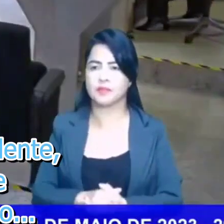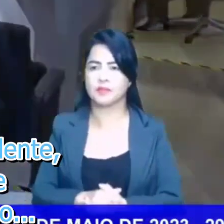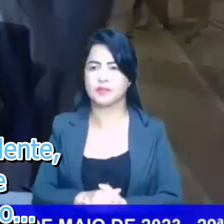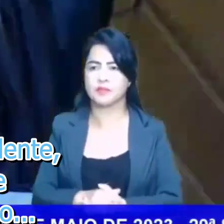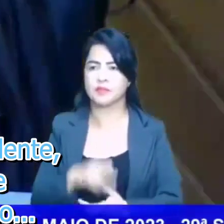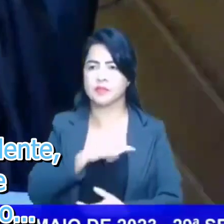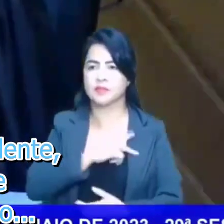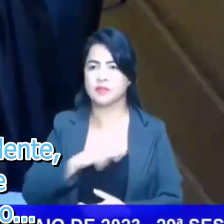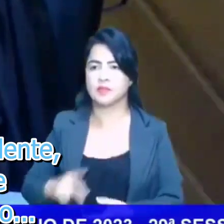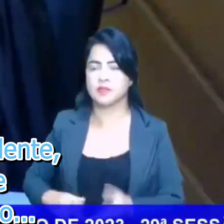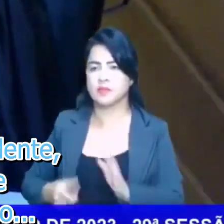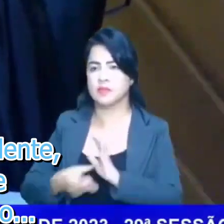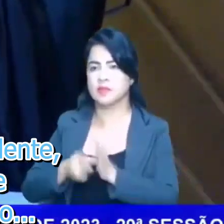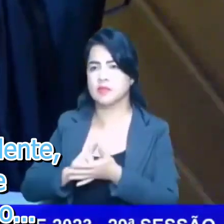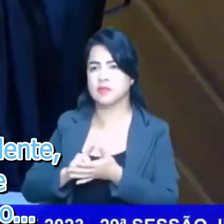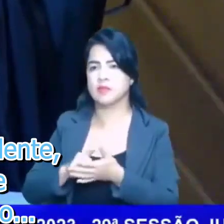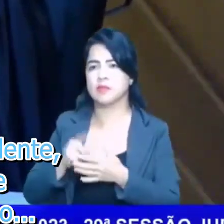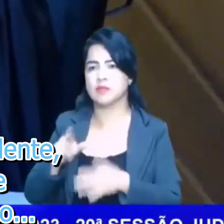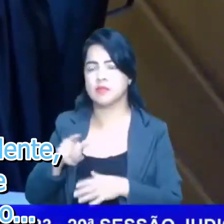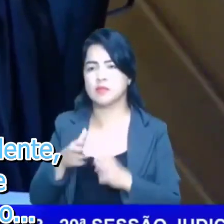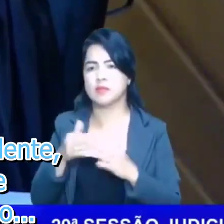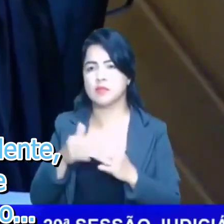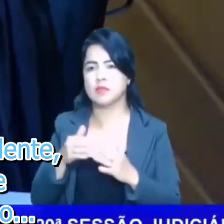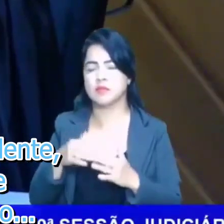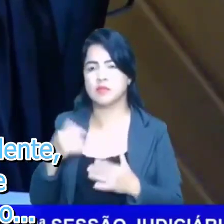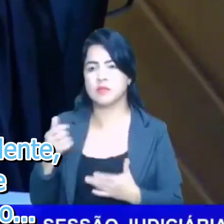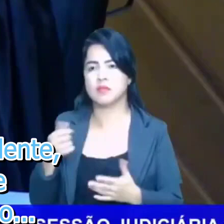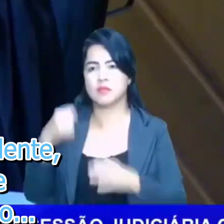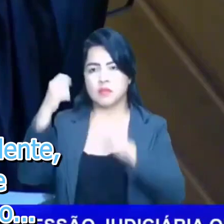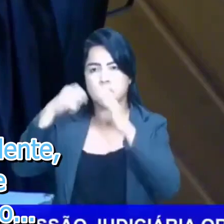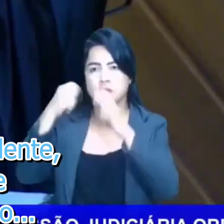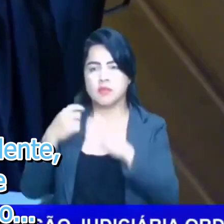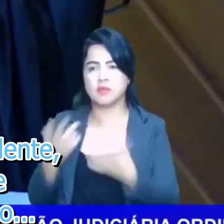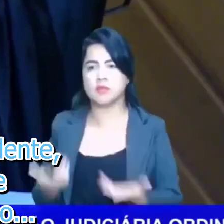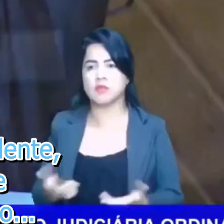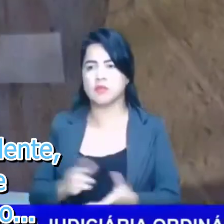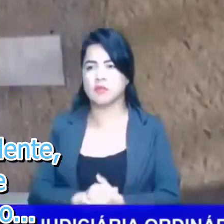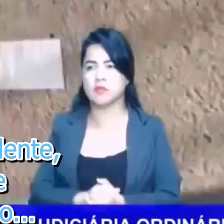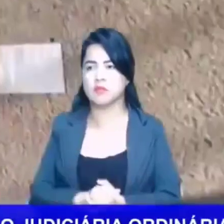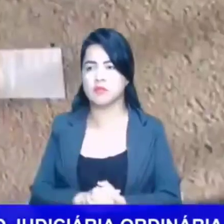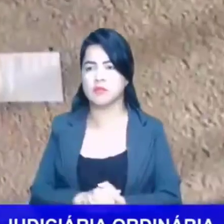presidente, antes mesmo de prosseguir aqui, eu gostaria de pedir para a assessoria do plenário para passar o vídeo.